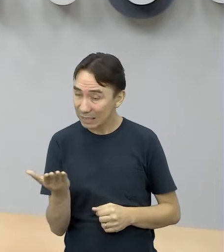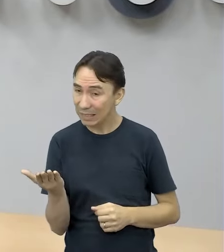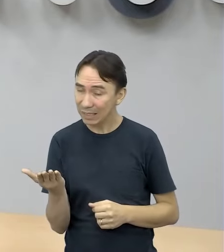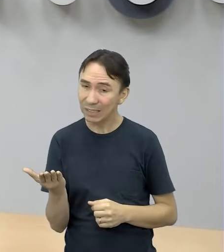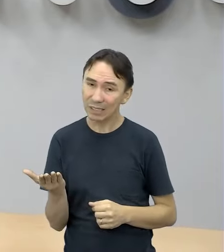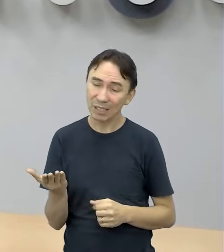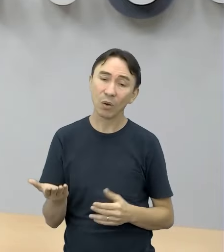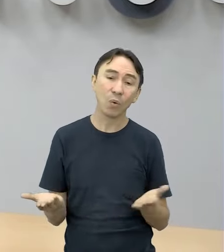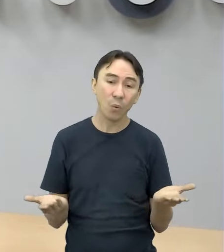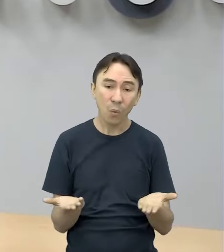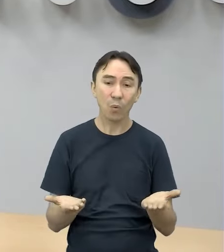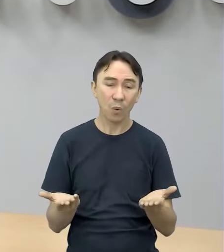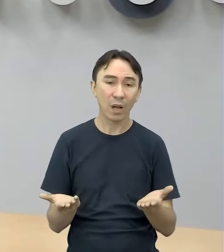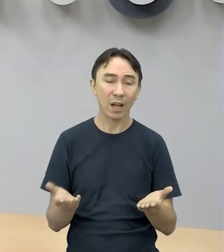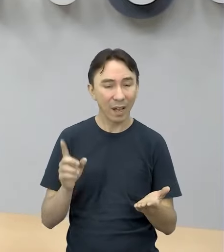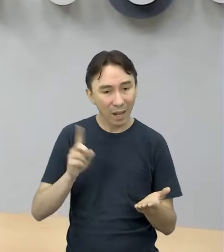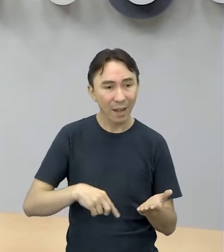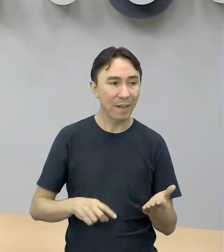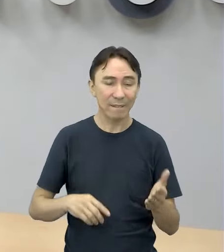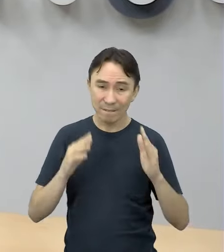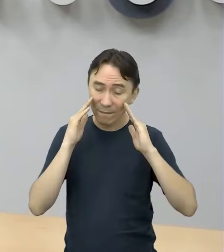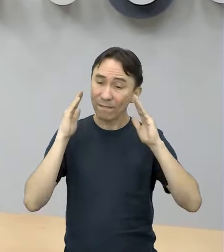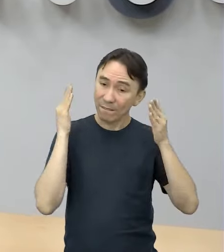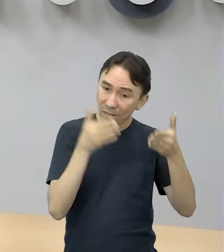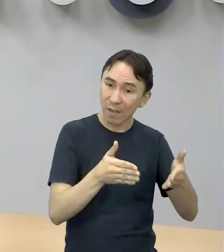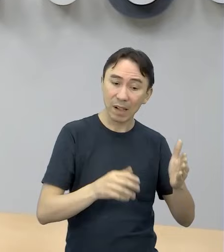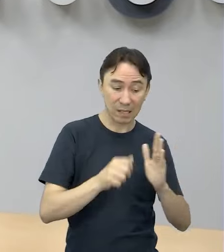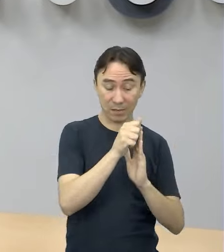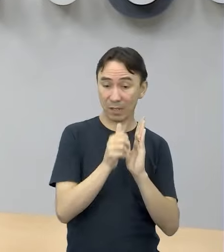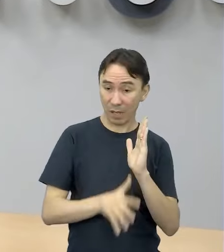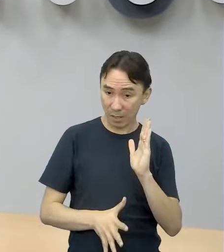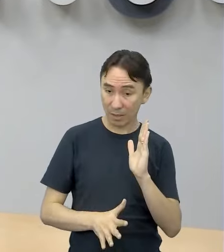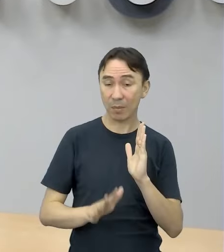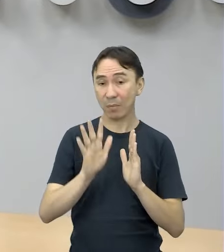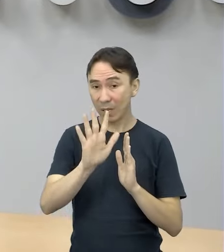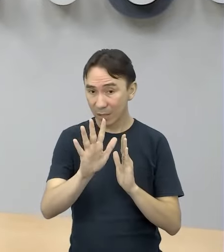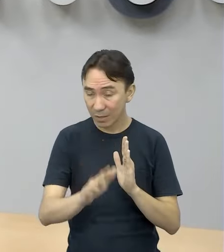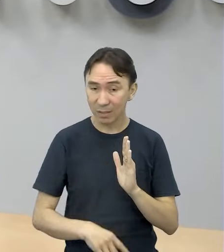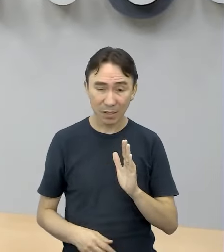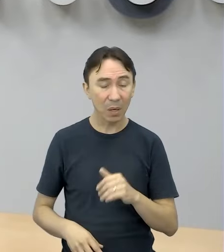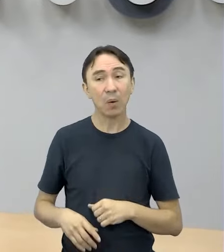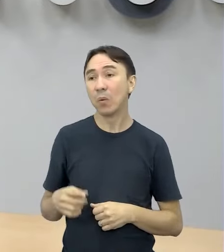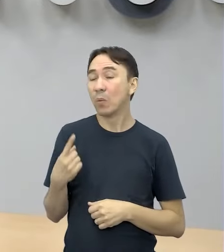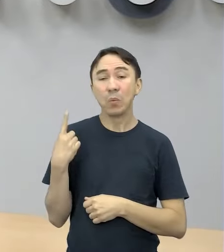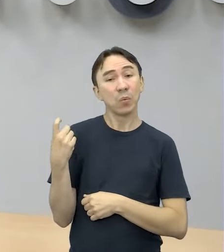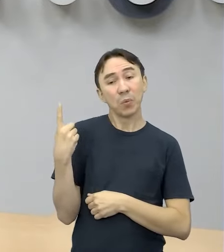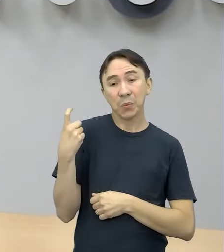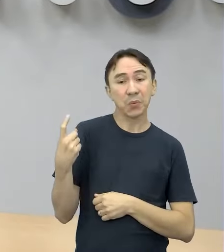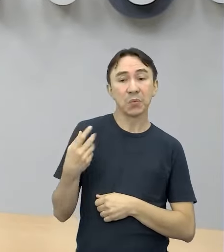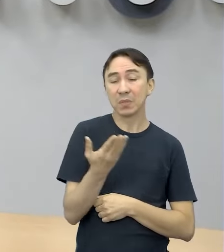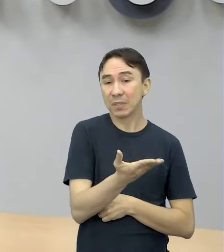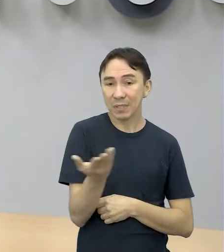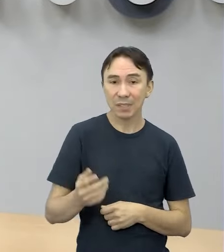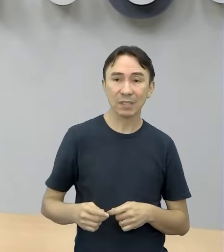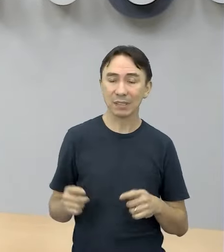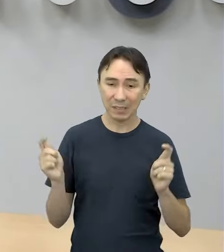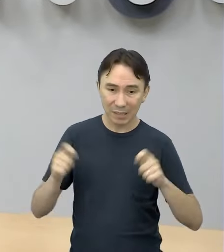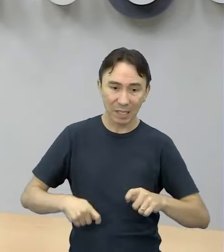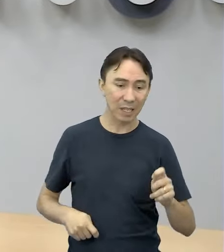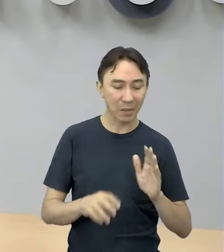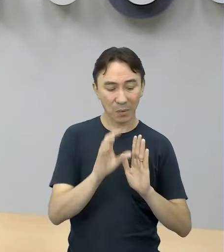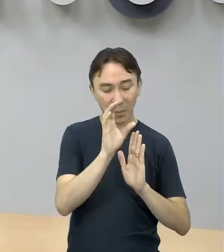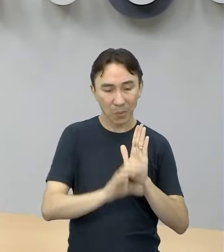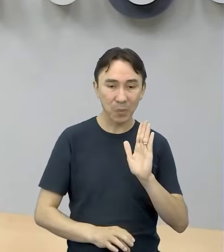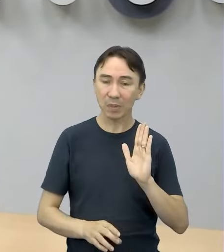a ênfase hoje tenha sido nas atividades e nesses boxes, eles não são os únicos meios de você garantir a integração curricular. Ela deve